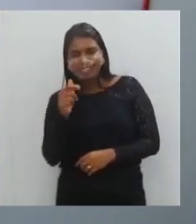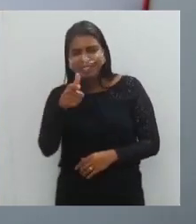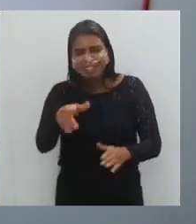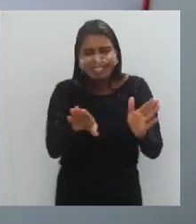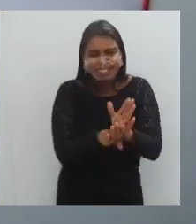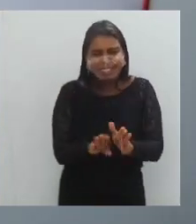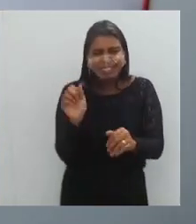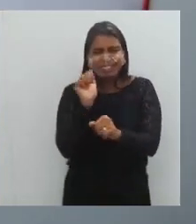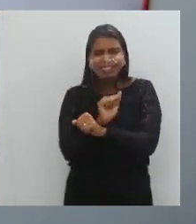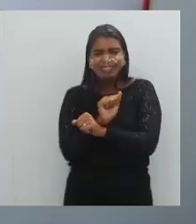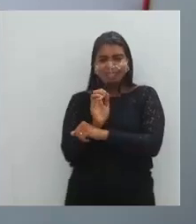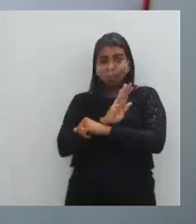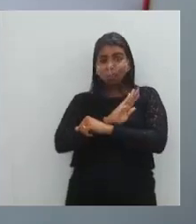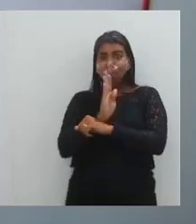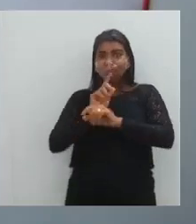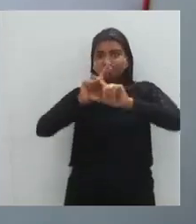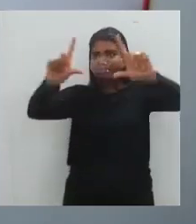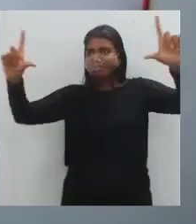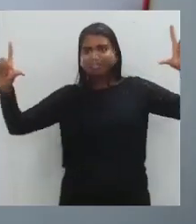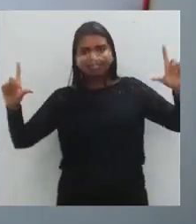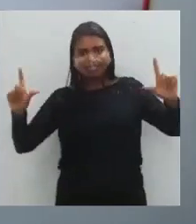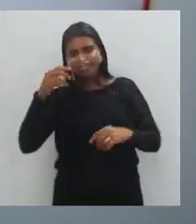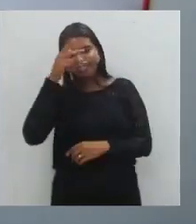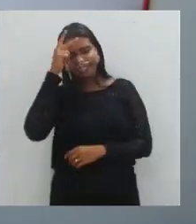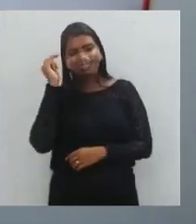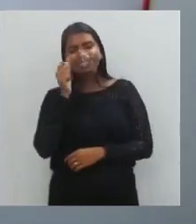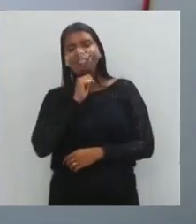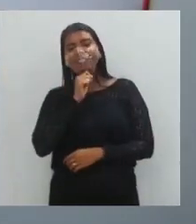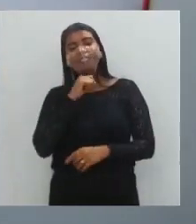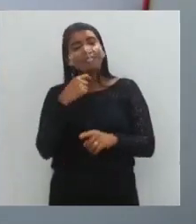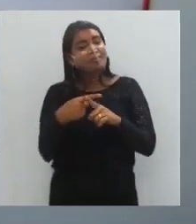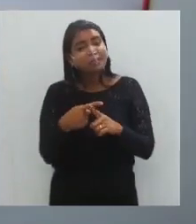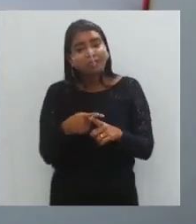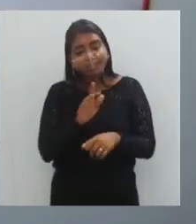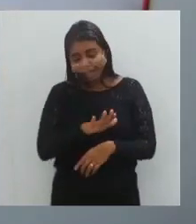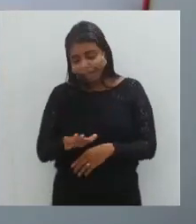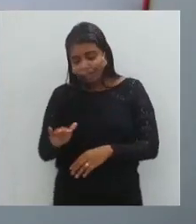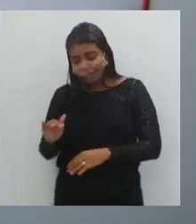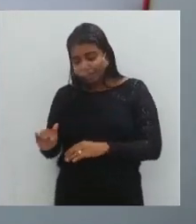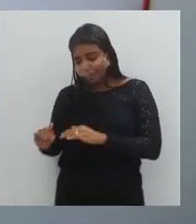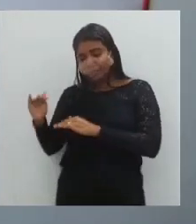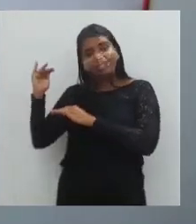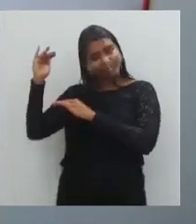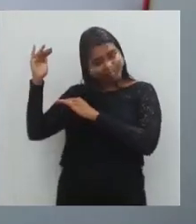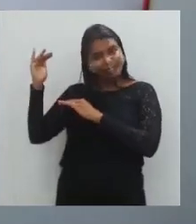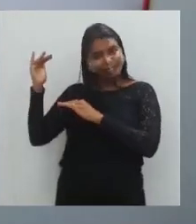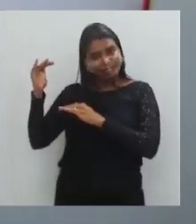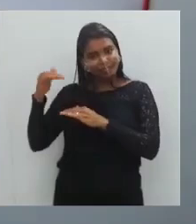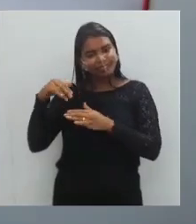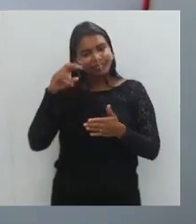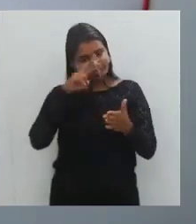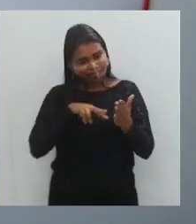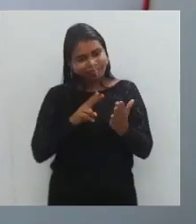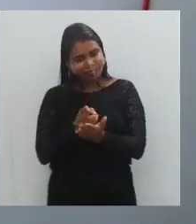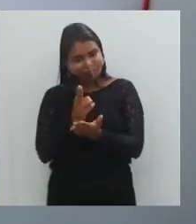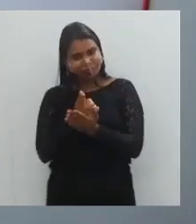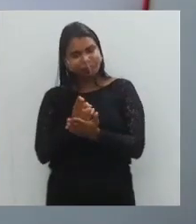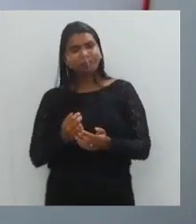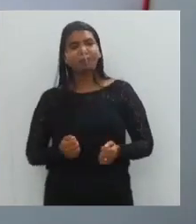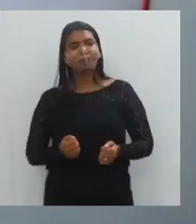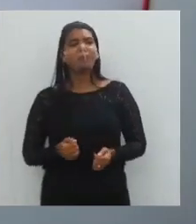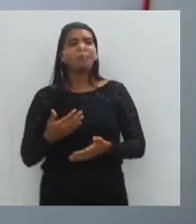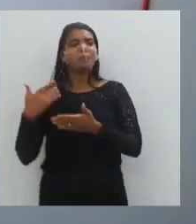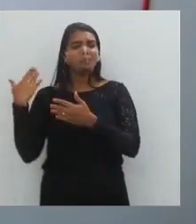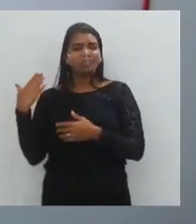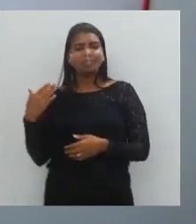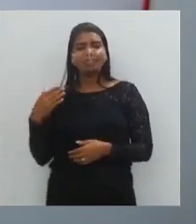chega na sala de cinema, só tem gente velha assistindo esses filmes. Porque, assim, faz parte do nosso universo. Então, na década